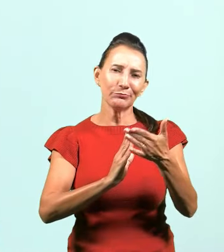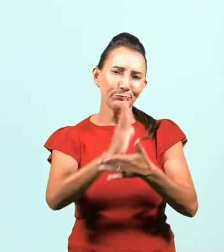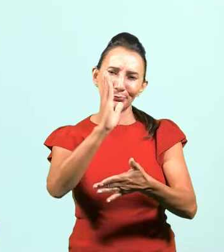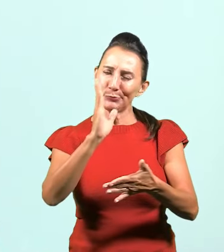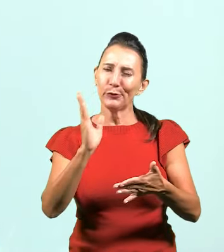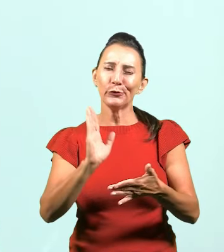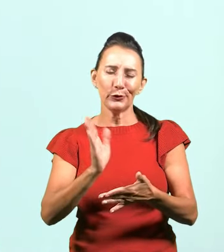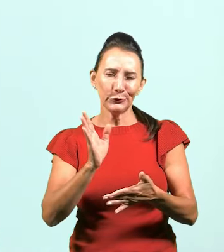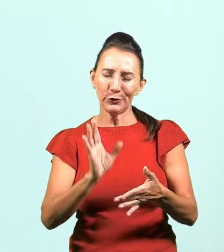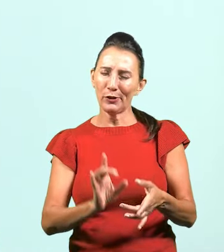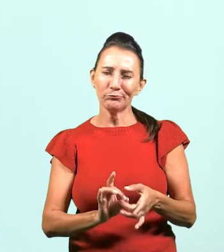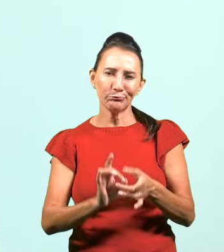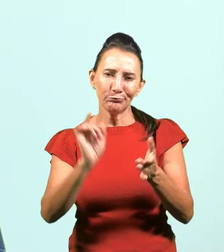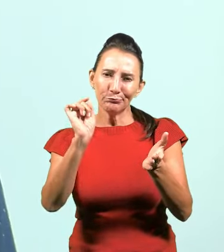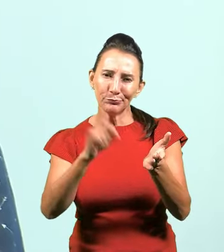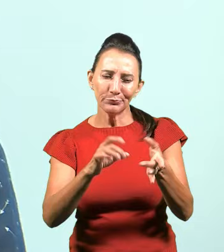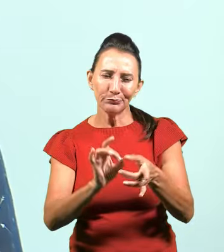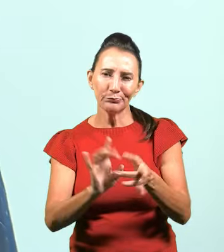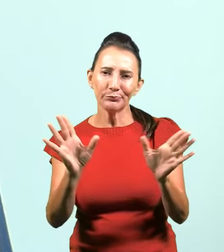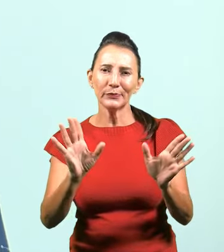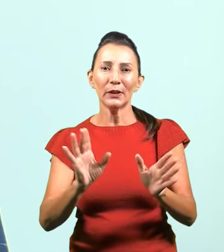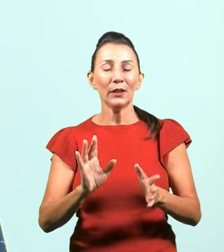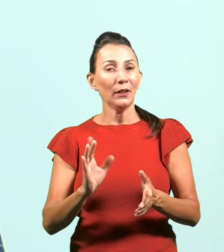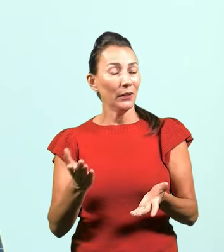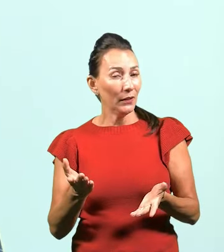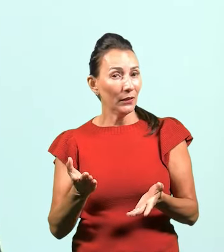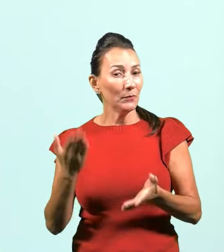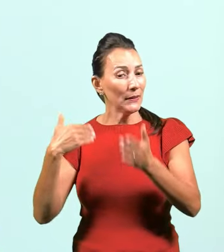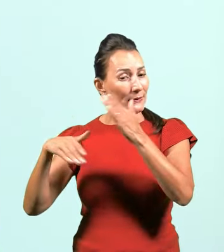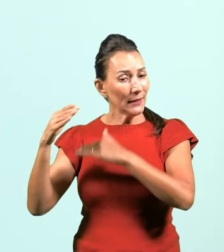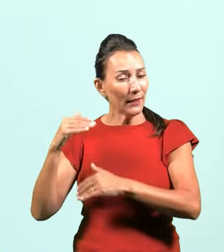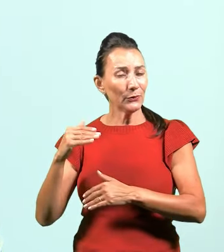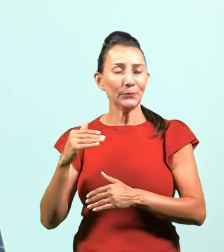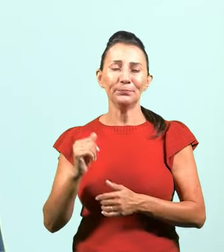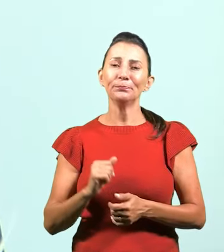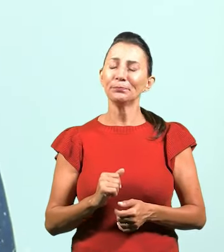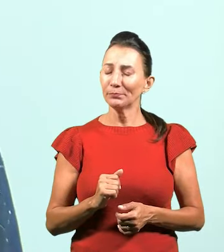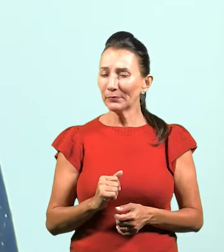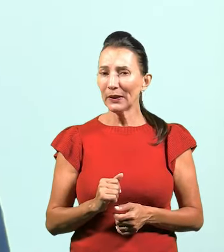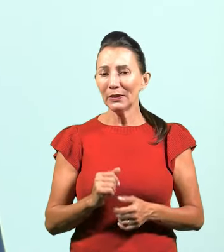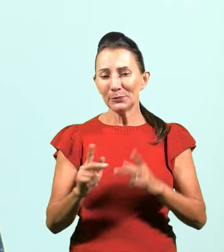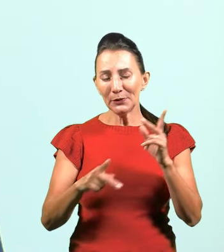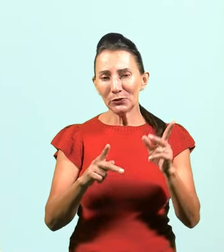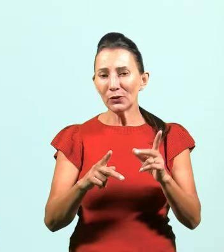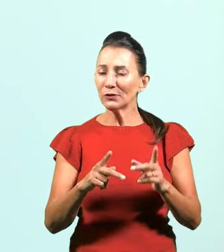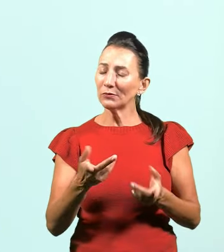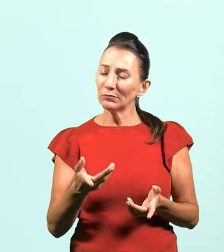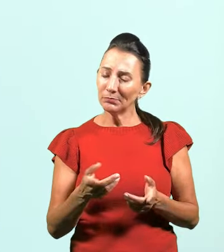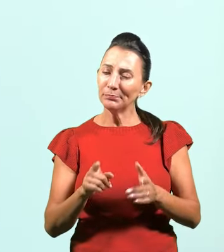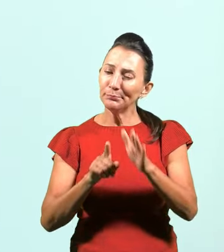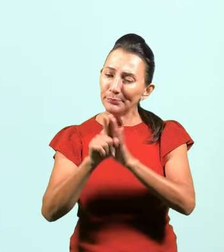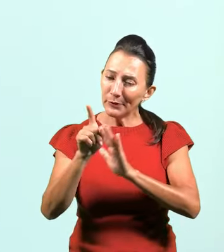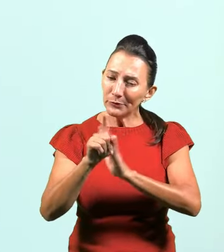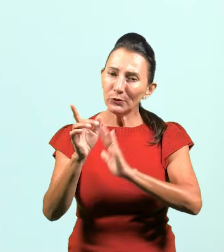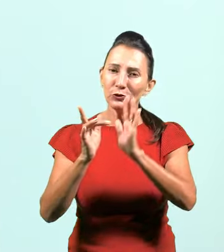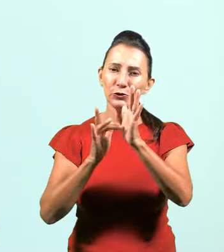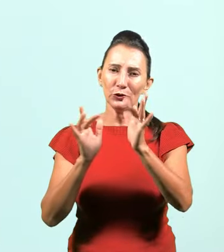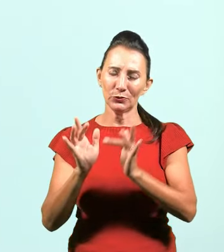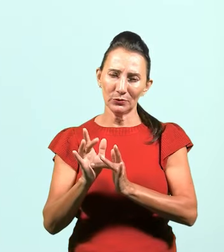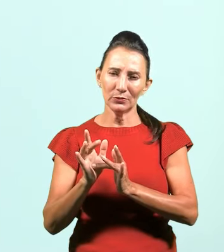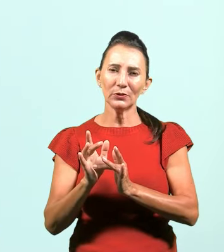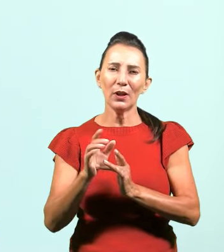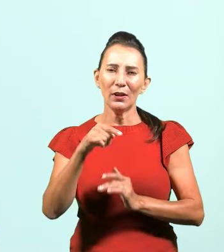nós vemos na Bíblia, quando eles levaram a Jesus essa questão, e Jesus teve que